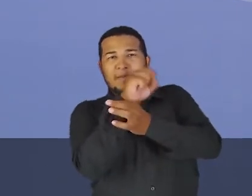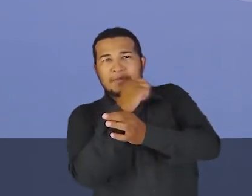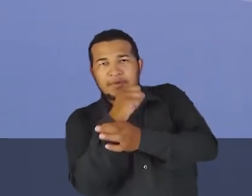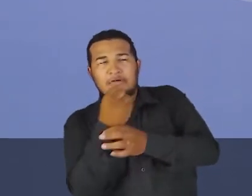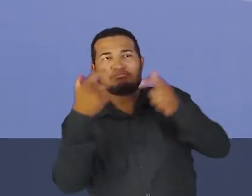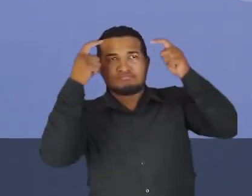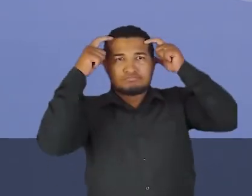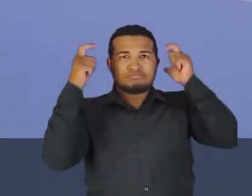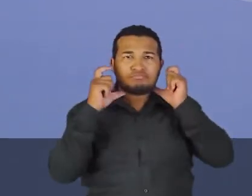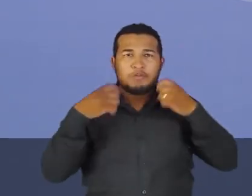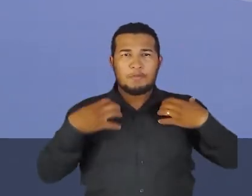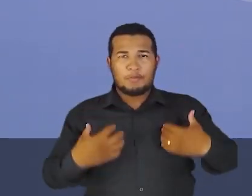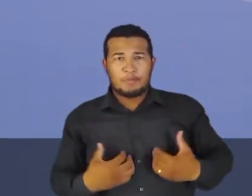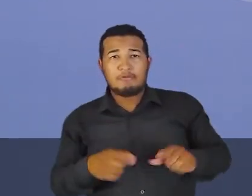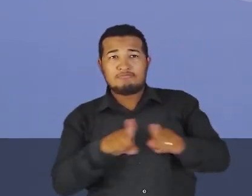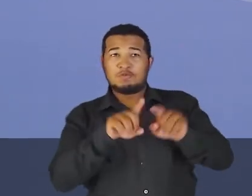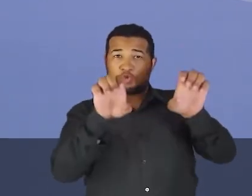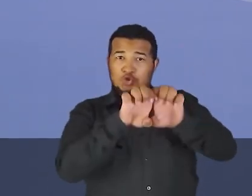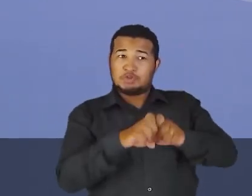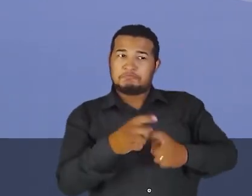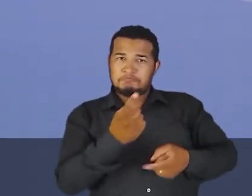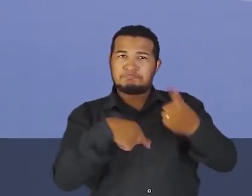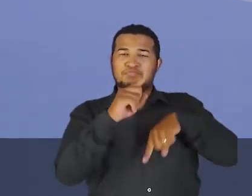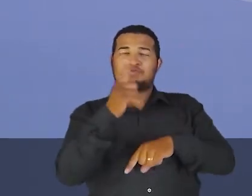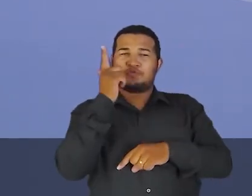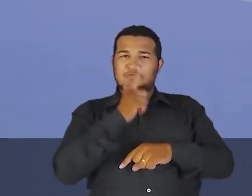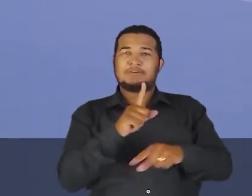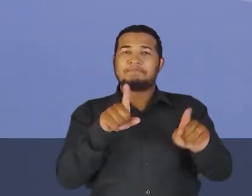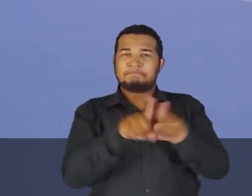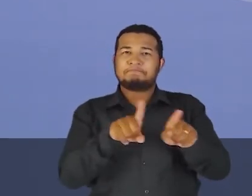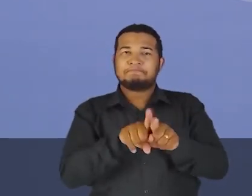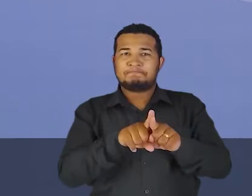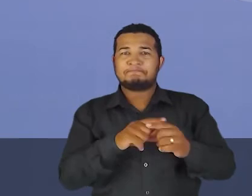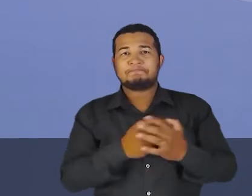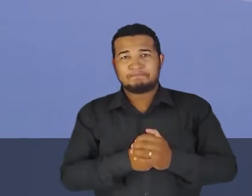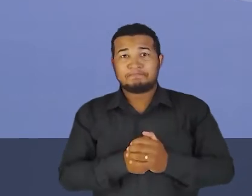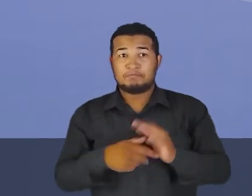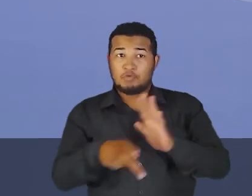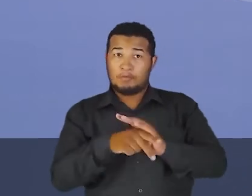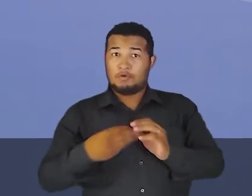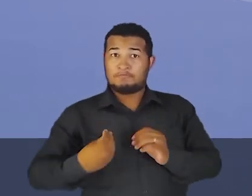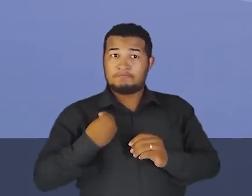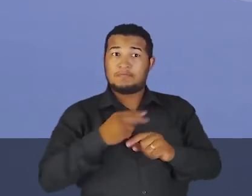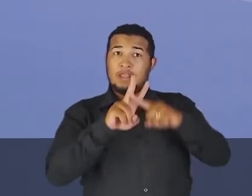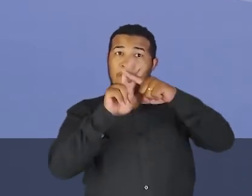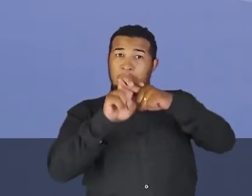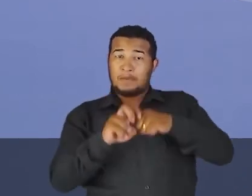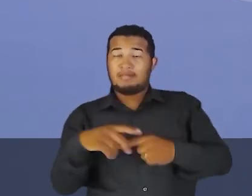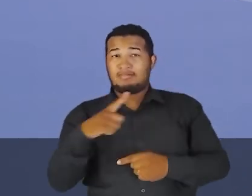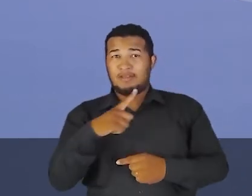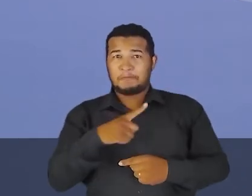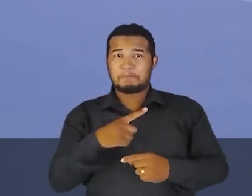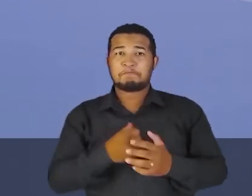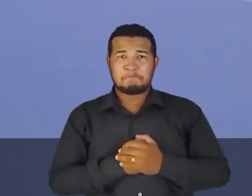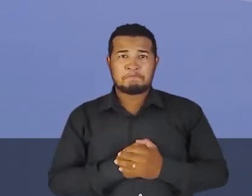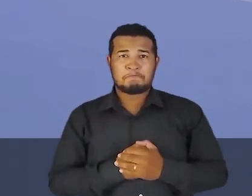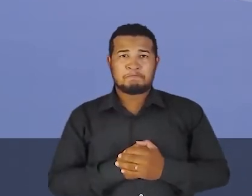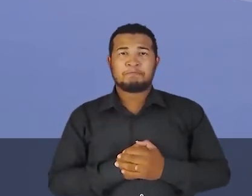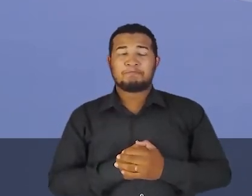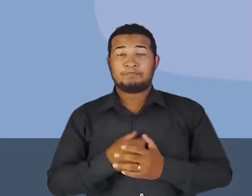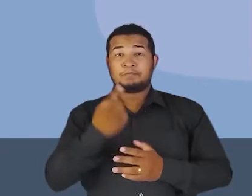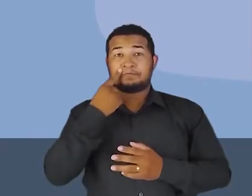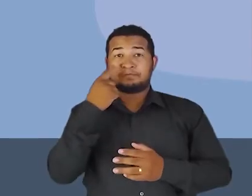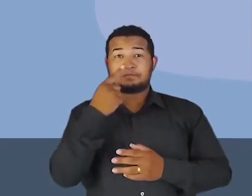e implantação dessa estrutura no esqueleto dos animais vertebrados, no caso, certo? Observe a